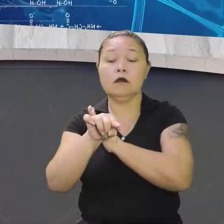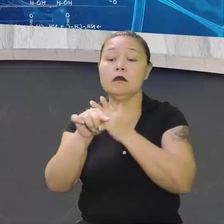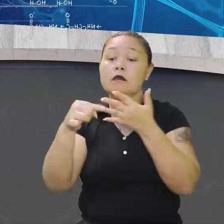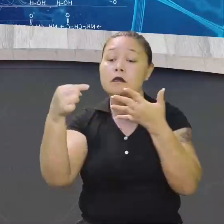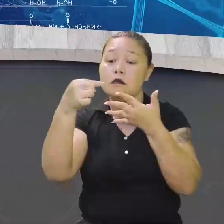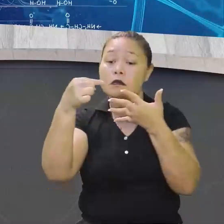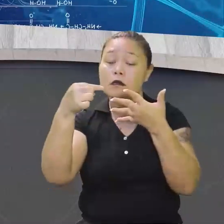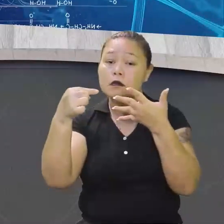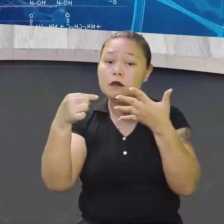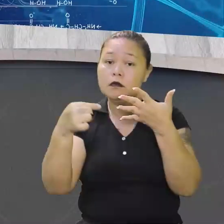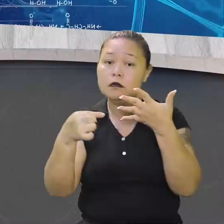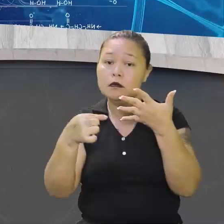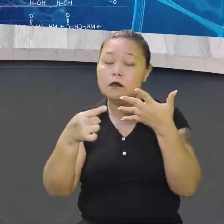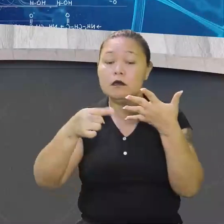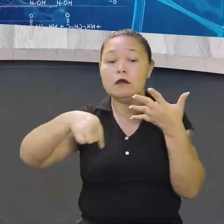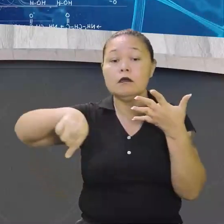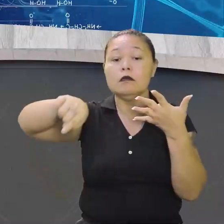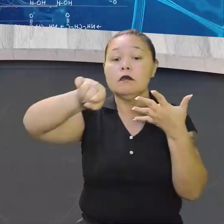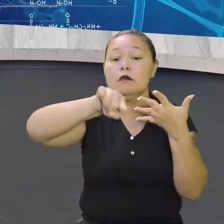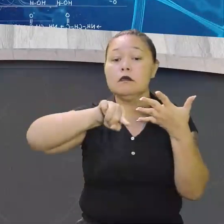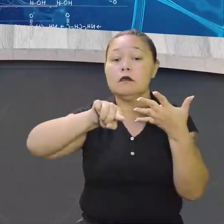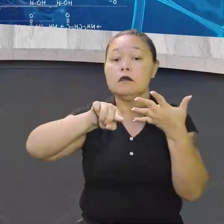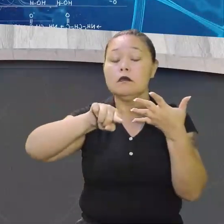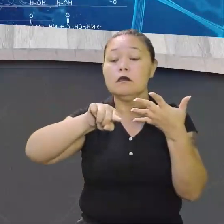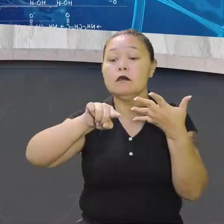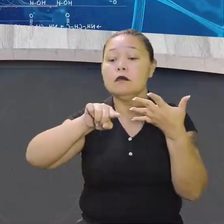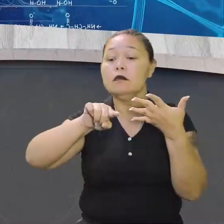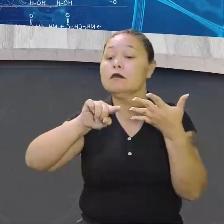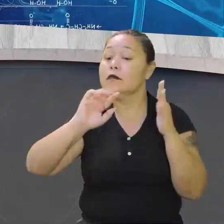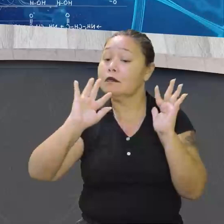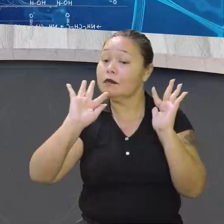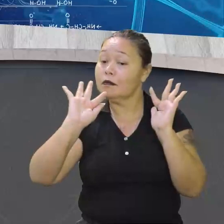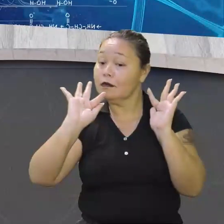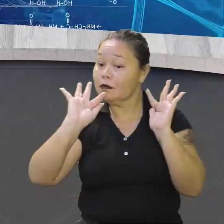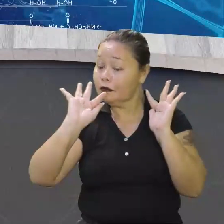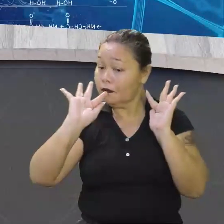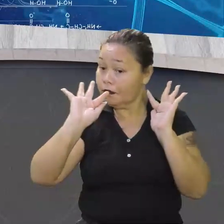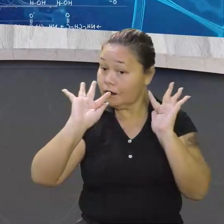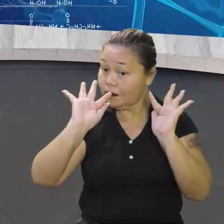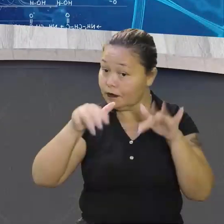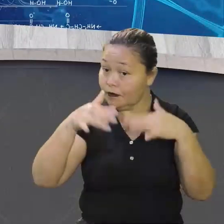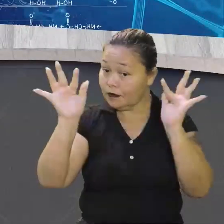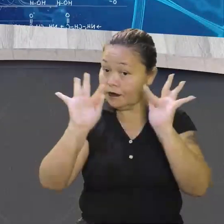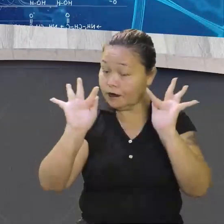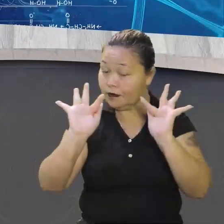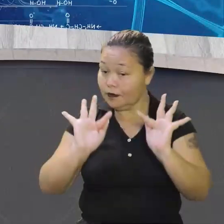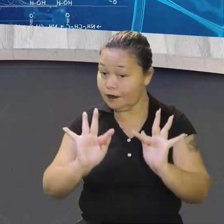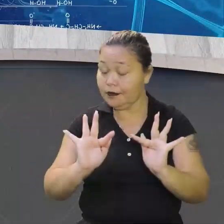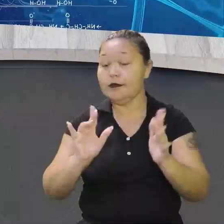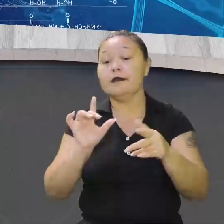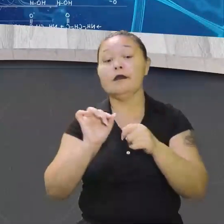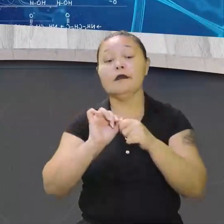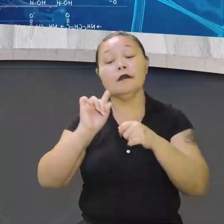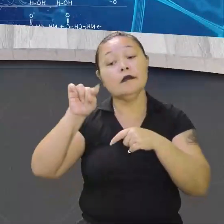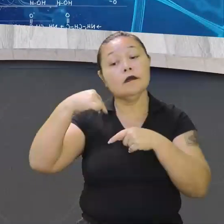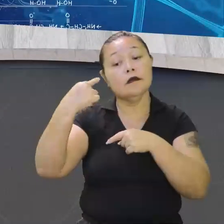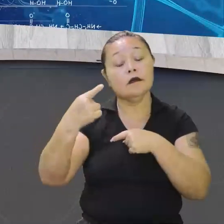alternativa. Você chegou no final feliz. Por quê? Porque nós trabalhamos nessa aula